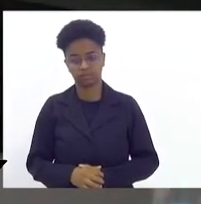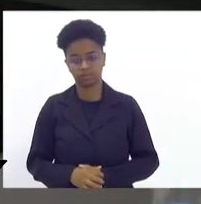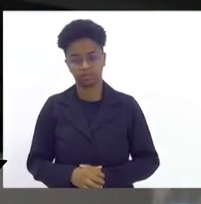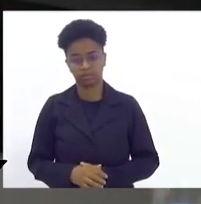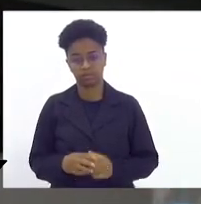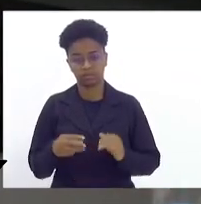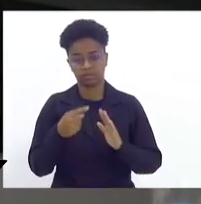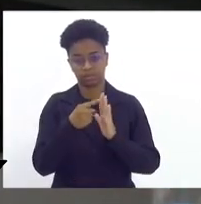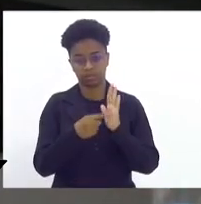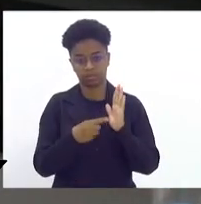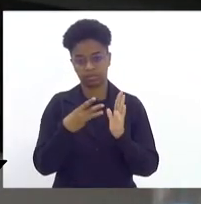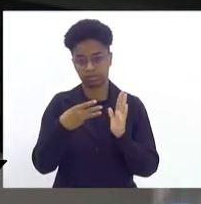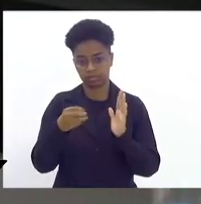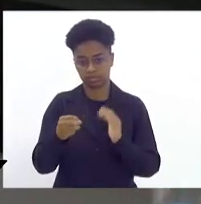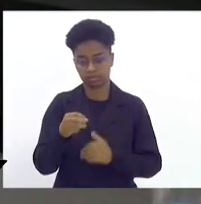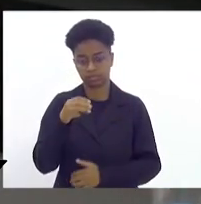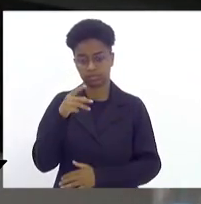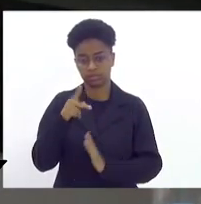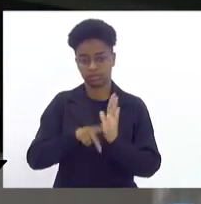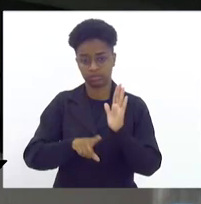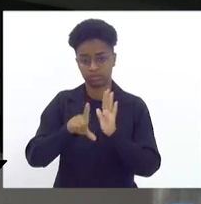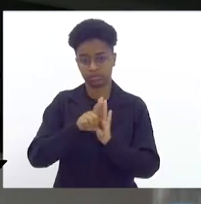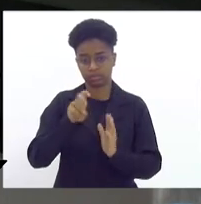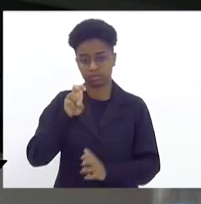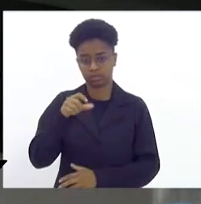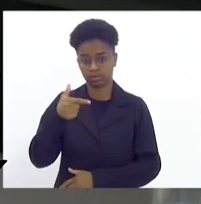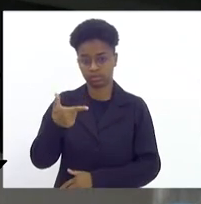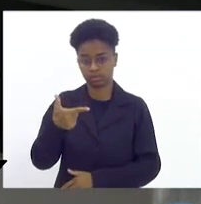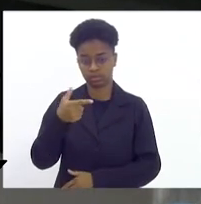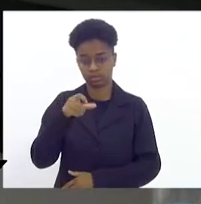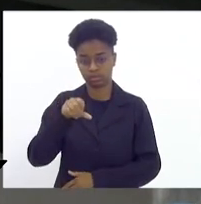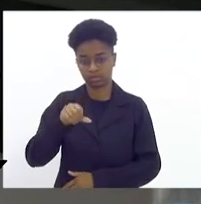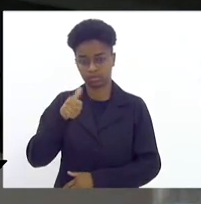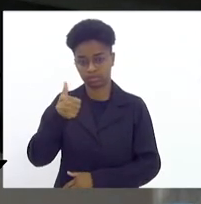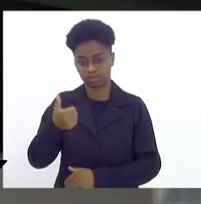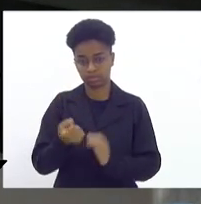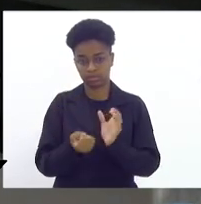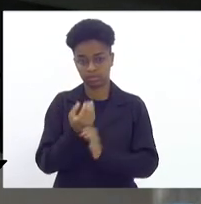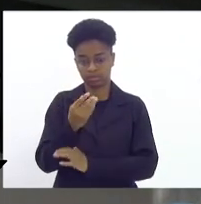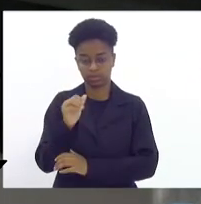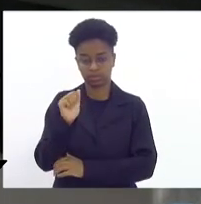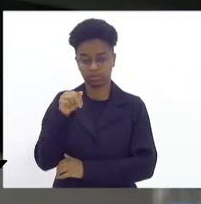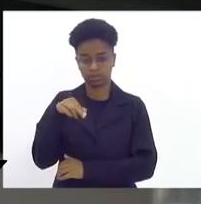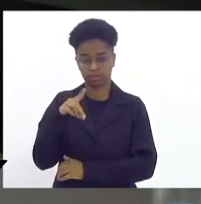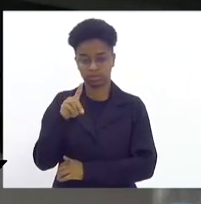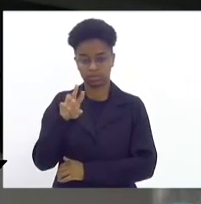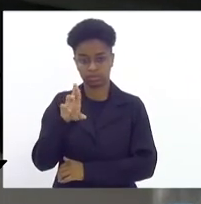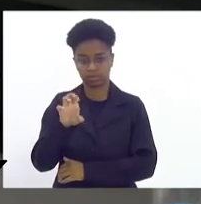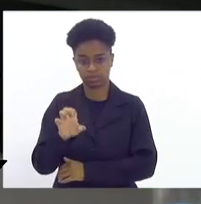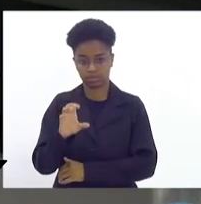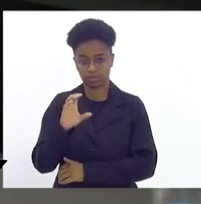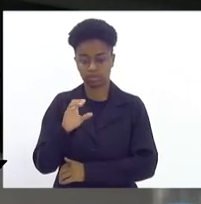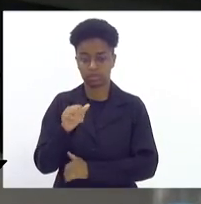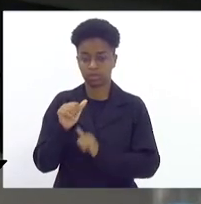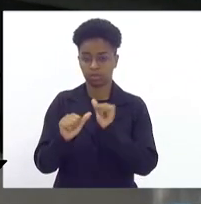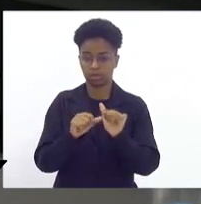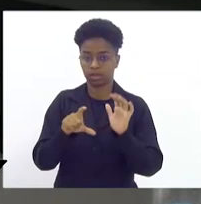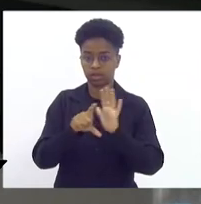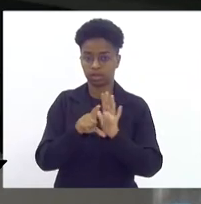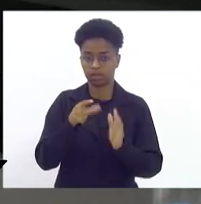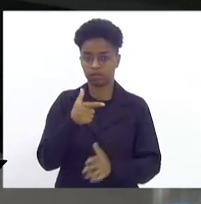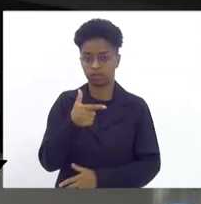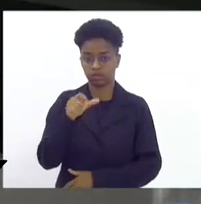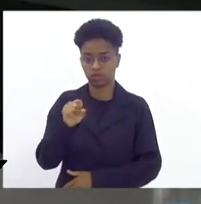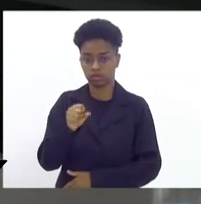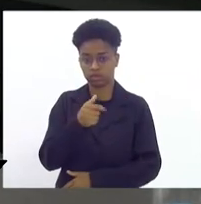Item 30 da pauta. Projeto de lei 5291 de 22, de autoria do deputado André Correia, que altera a lei 2877 de 22